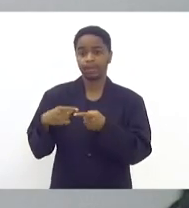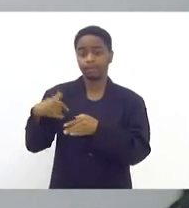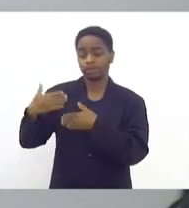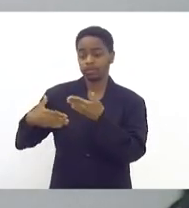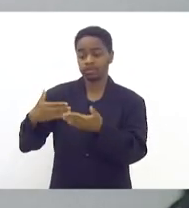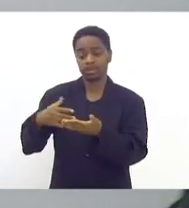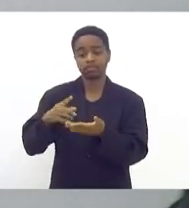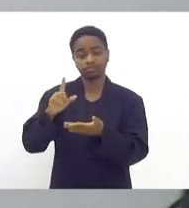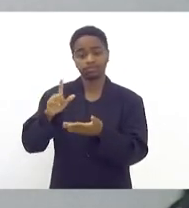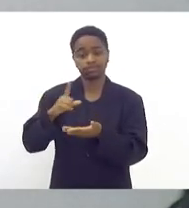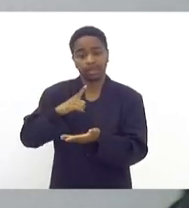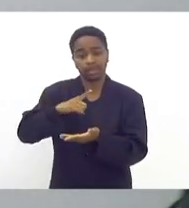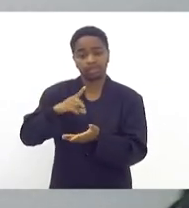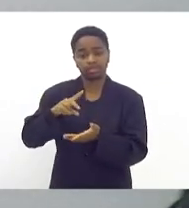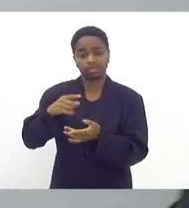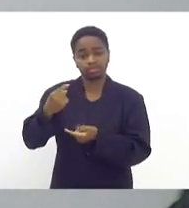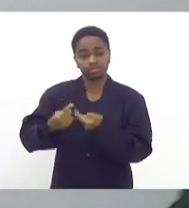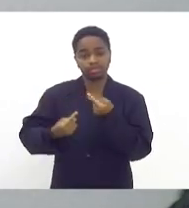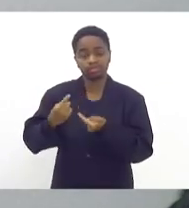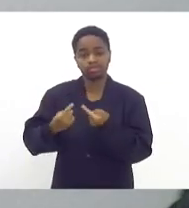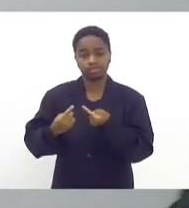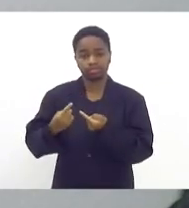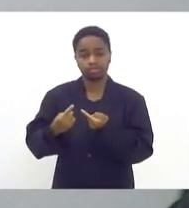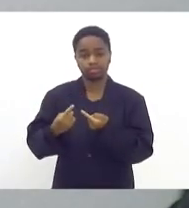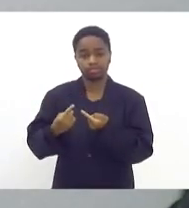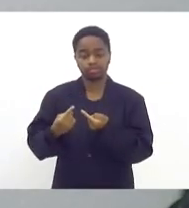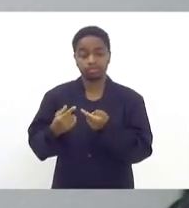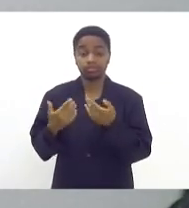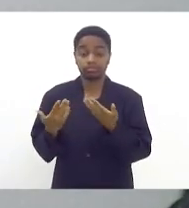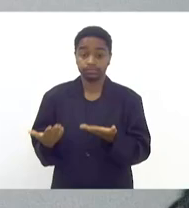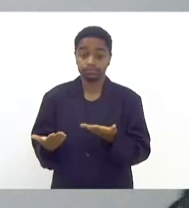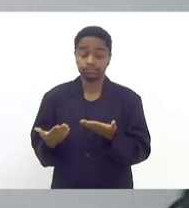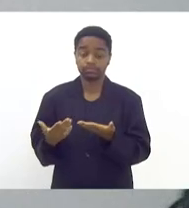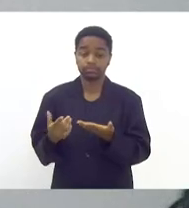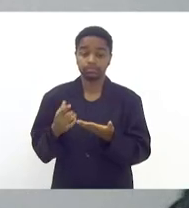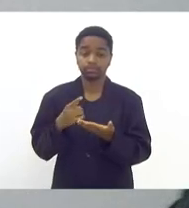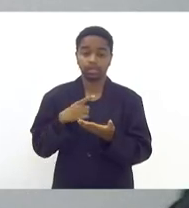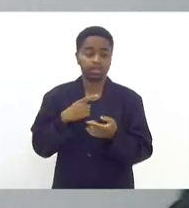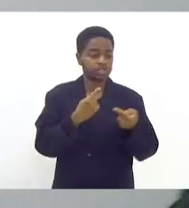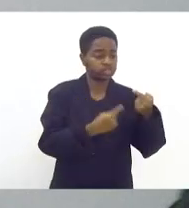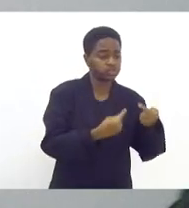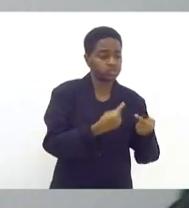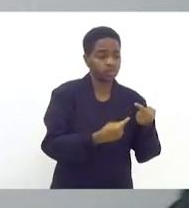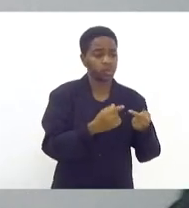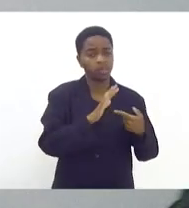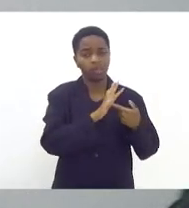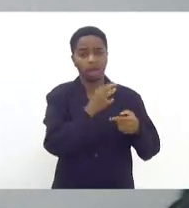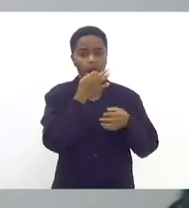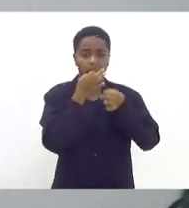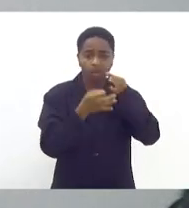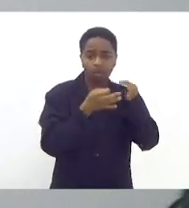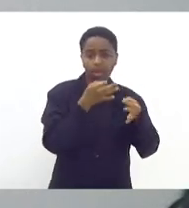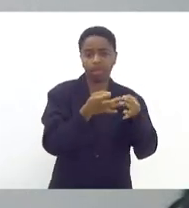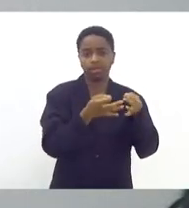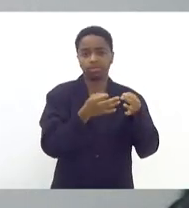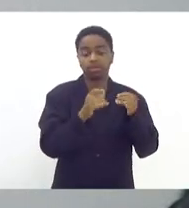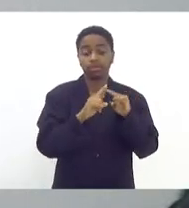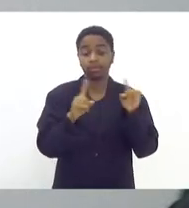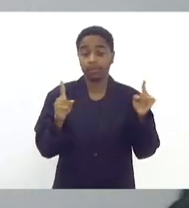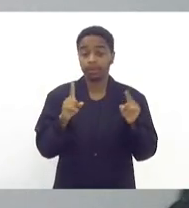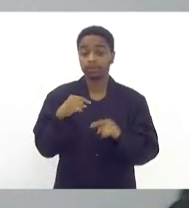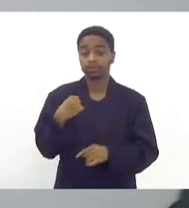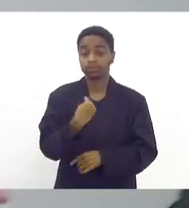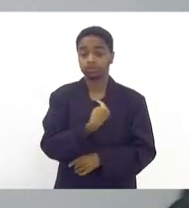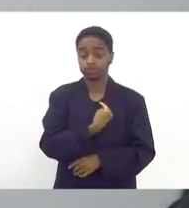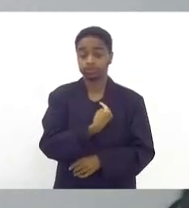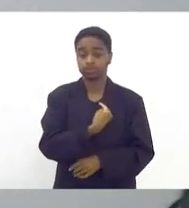debate né então a outra parte vem debate aí vem trazendo argumentos e nós temos também